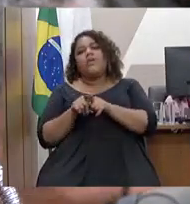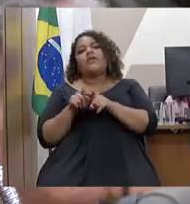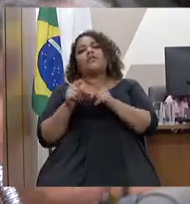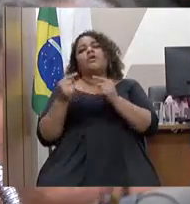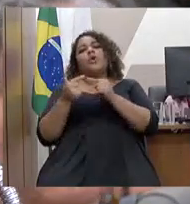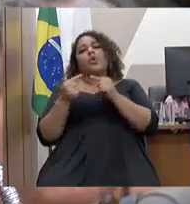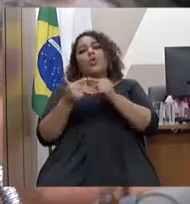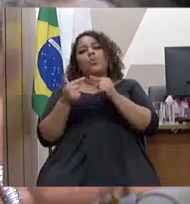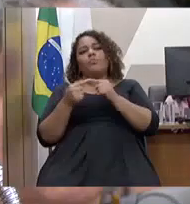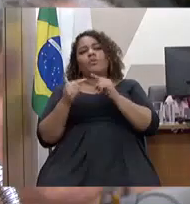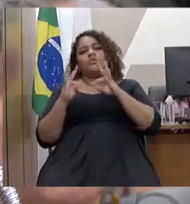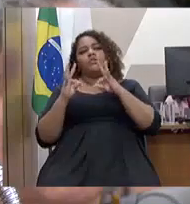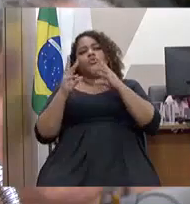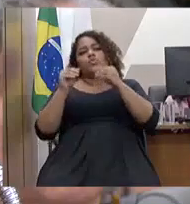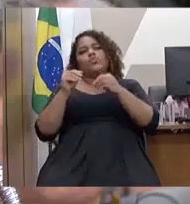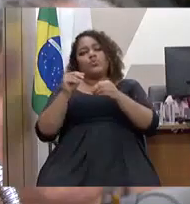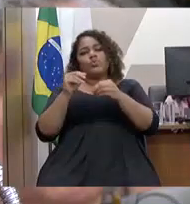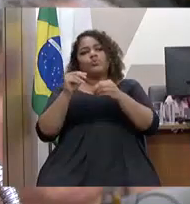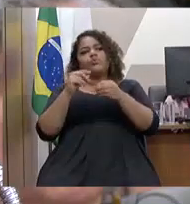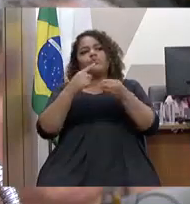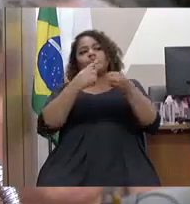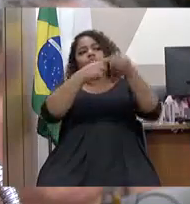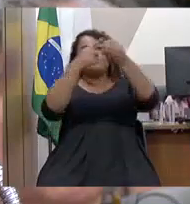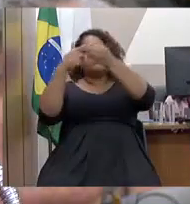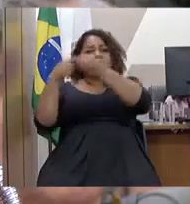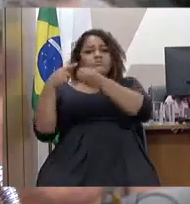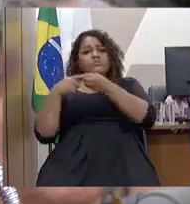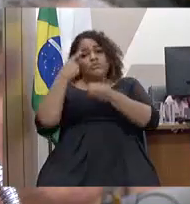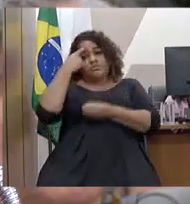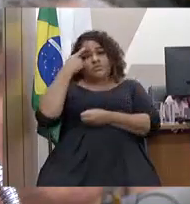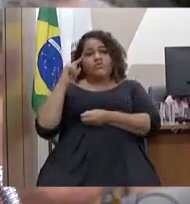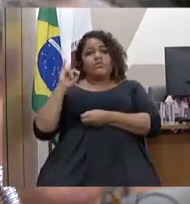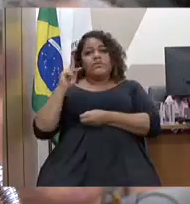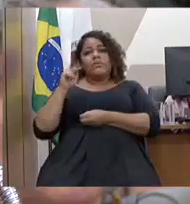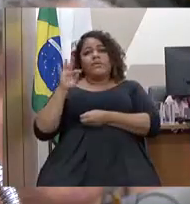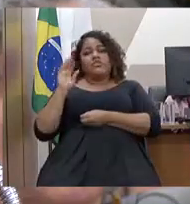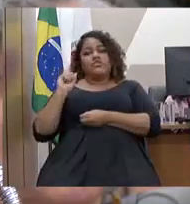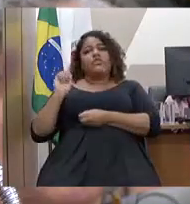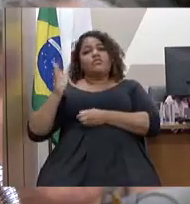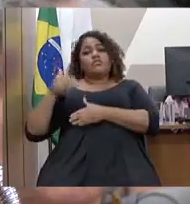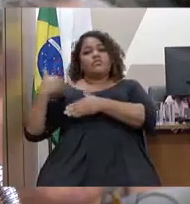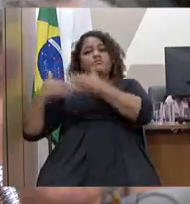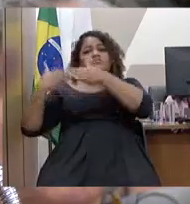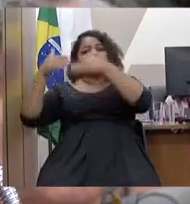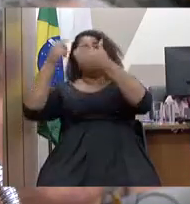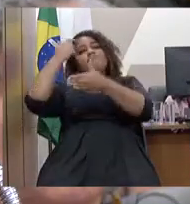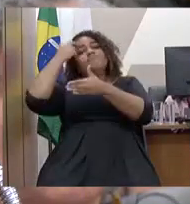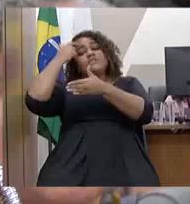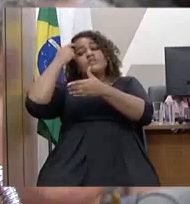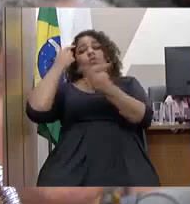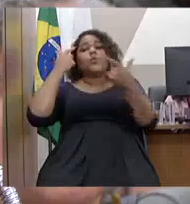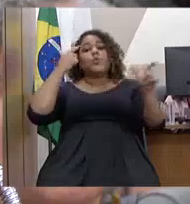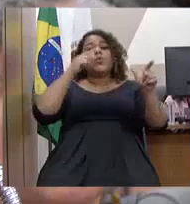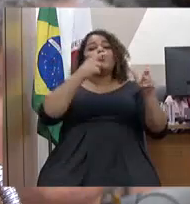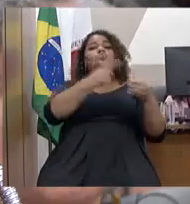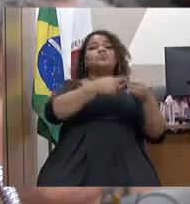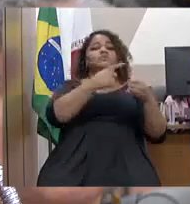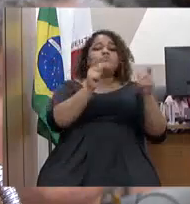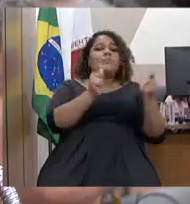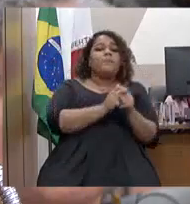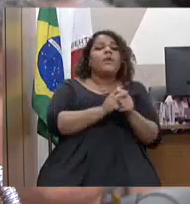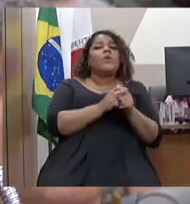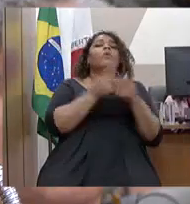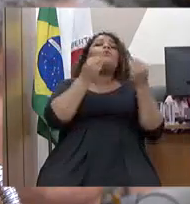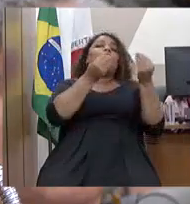pensar no que Ipatinga tem um município já bem desenvolvido a gente fica pensando também nos outros municípios pequenos que estão no nosso estado